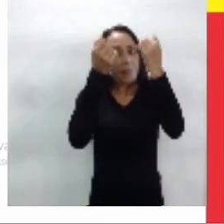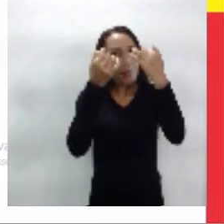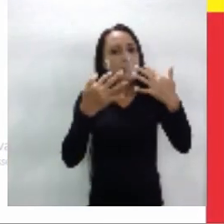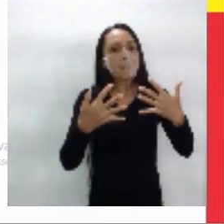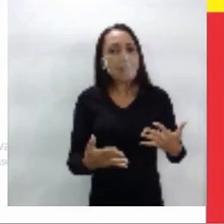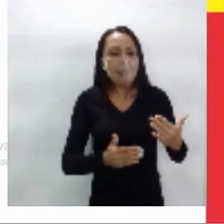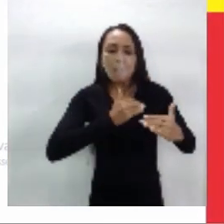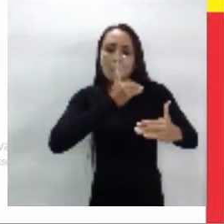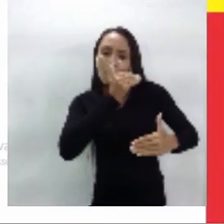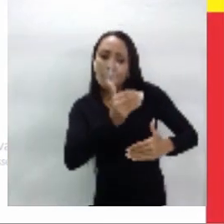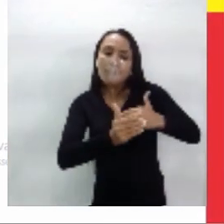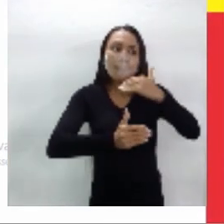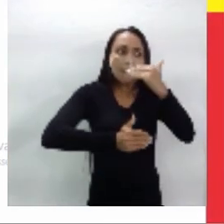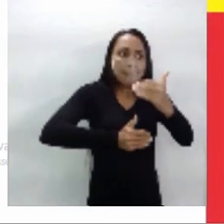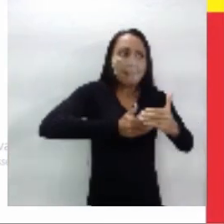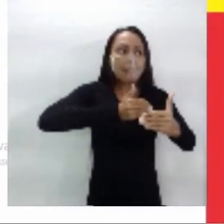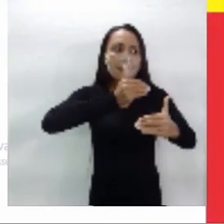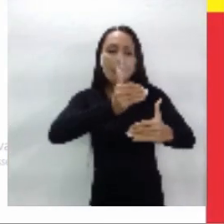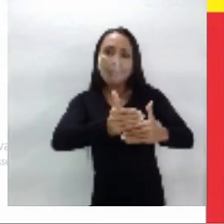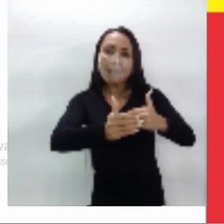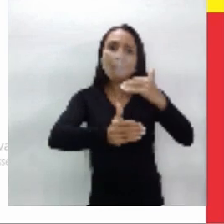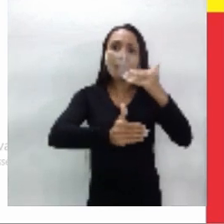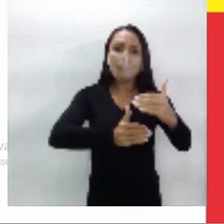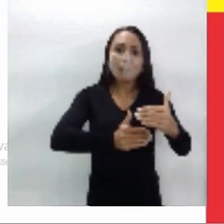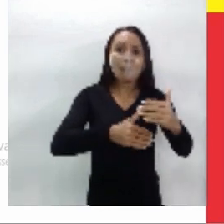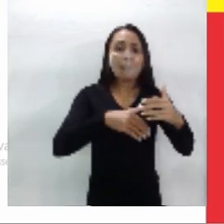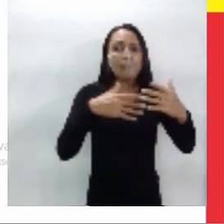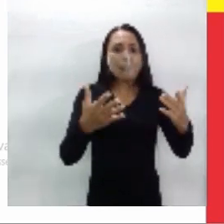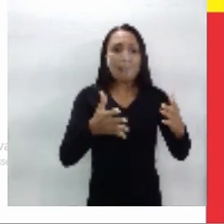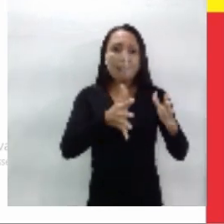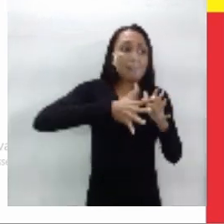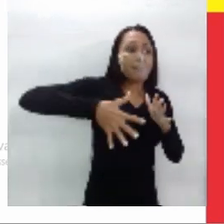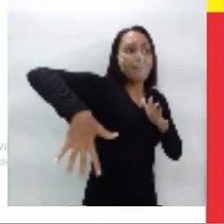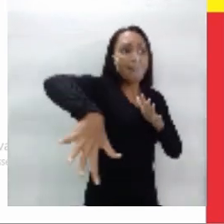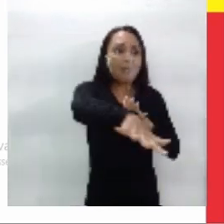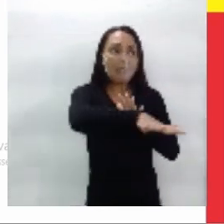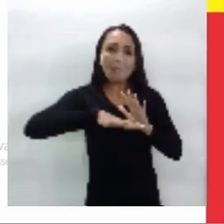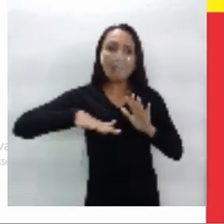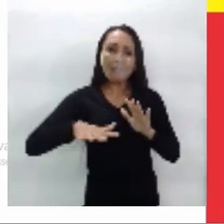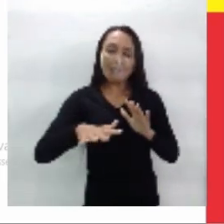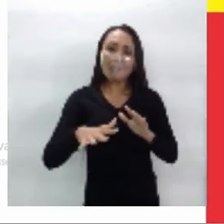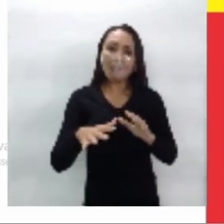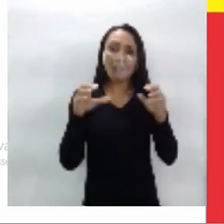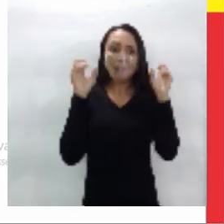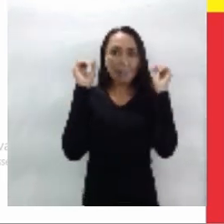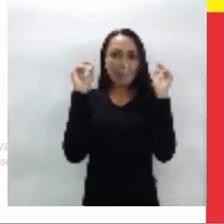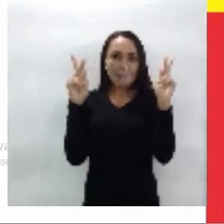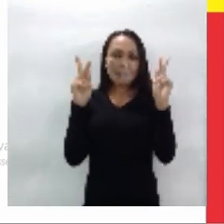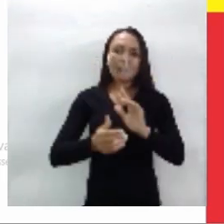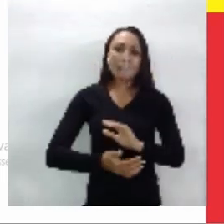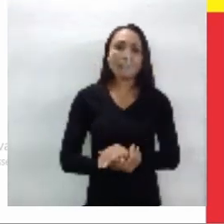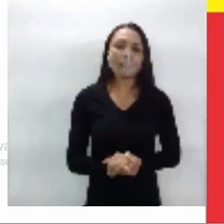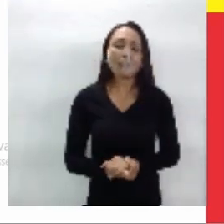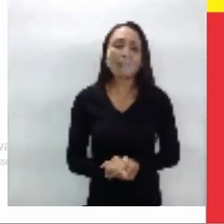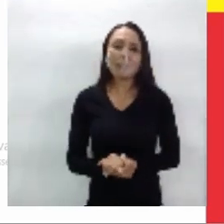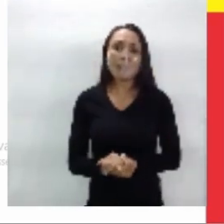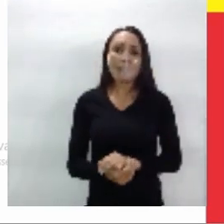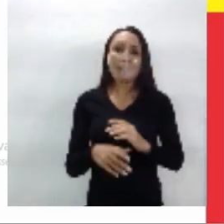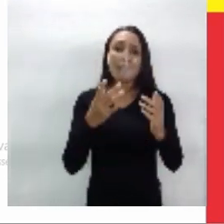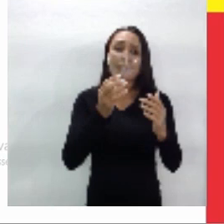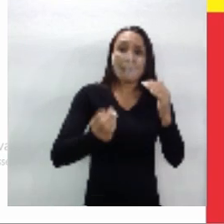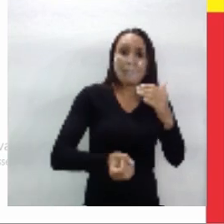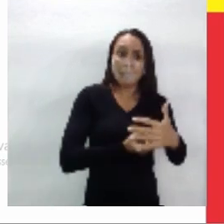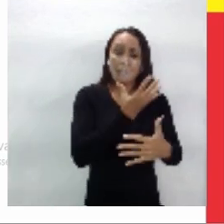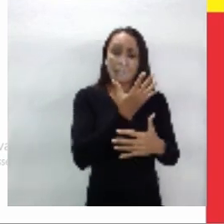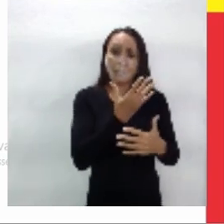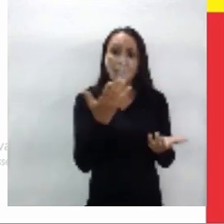entender como é esse passo a passo dessa expansão, tá certo? Então a gente viu que o mercantilismo ele vai